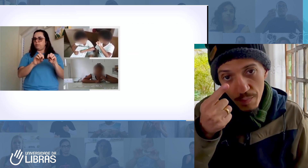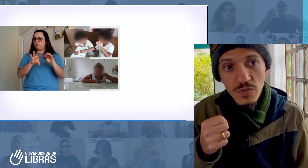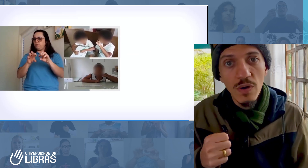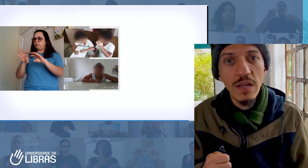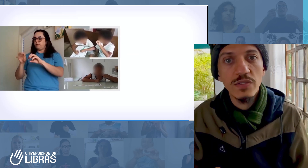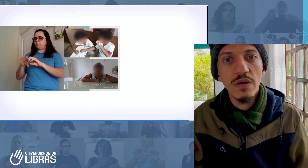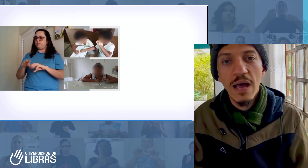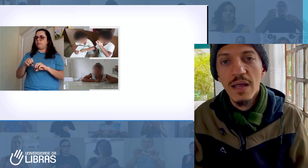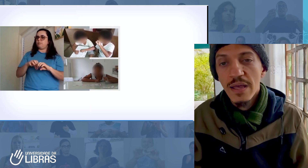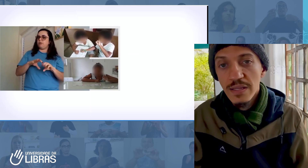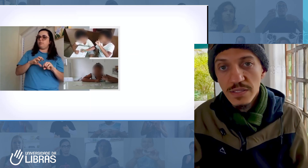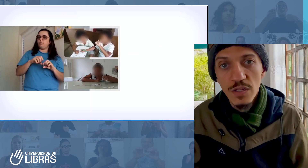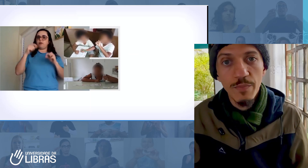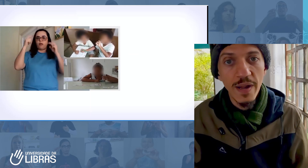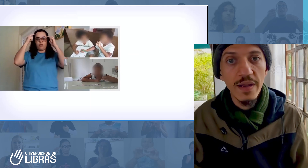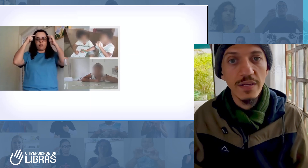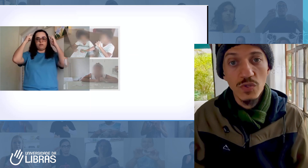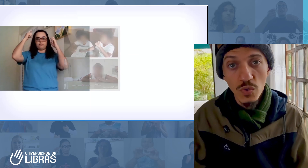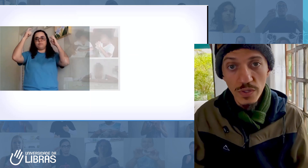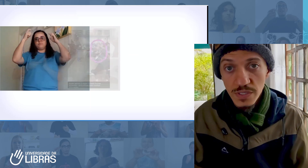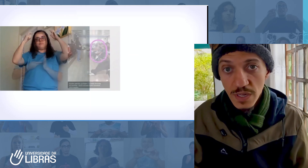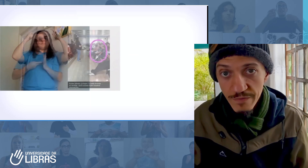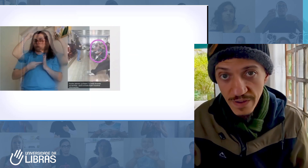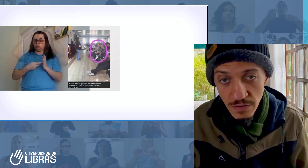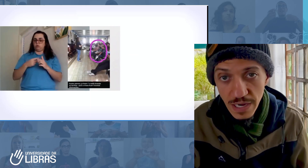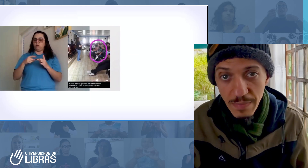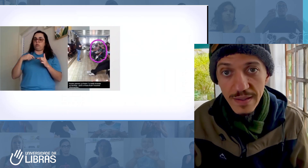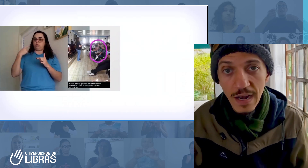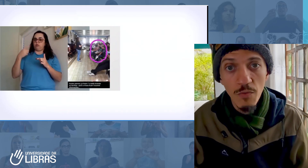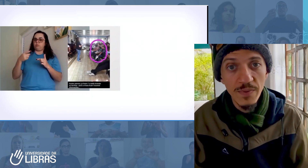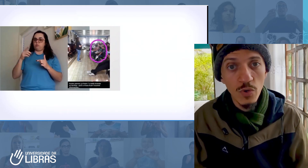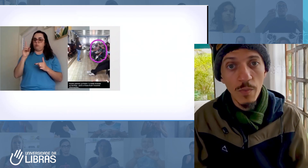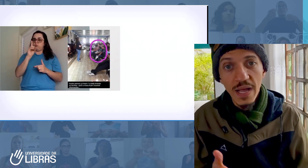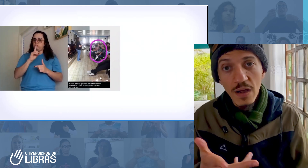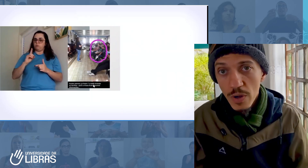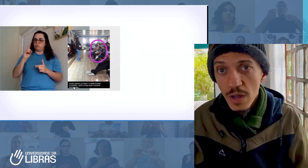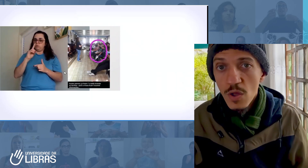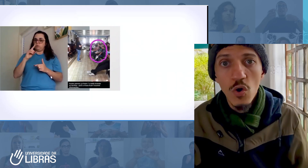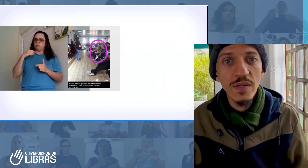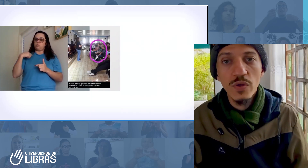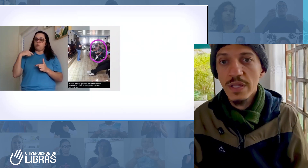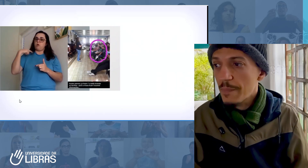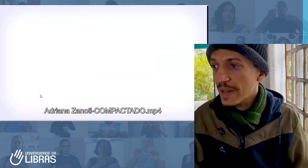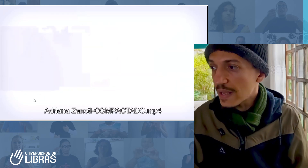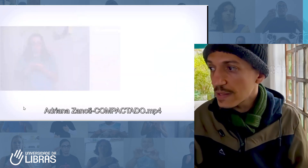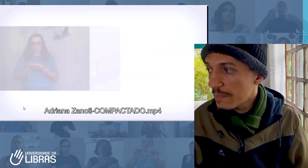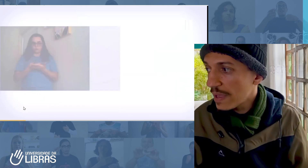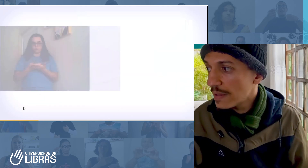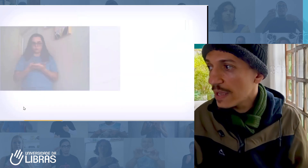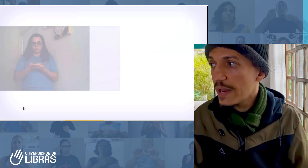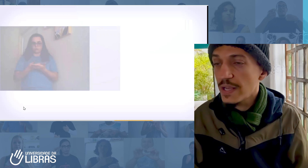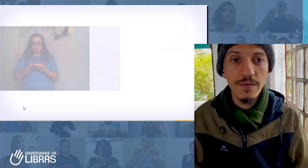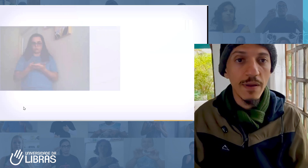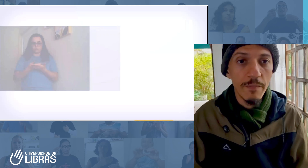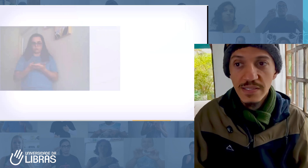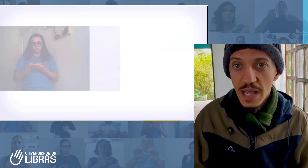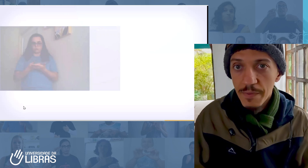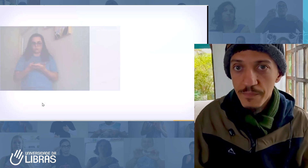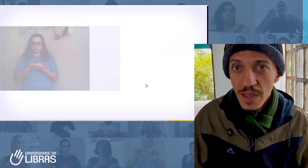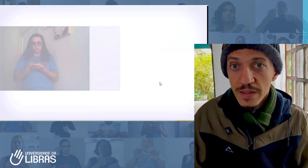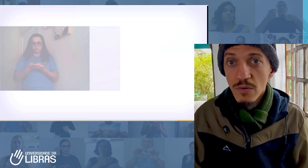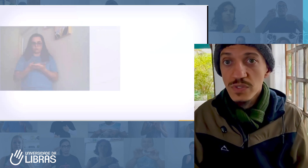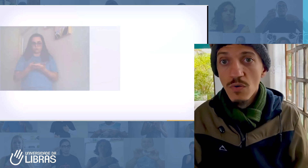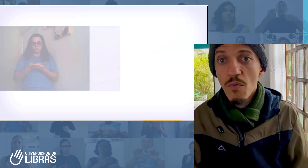Ela começou a lecionar, ensinando para crianças surdas, fazendo o trabalho dela como psicopedagoga, começou a interpretar também na igreja.